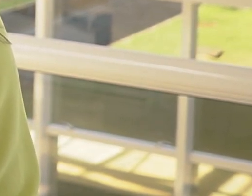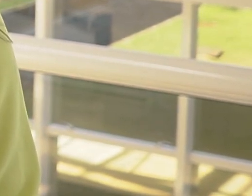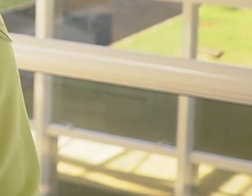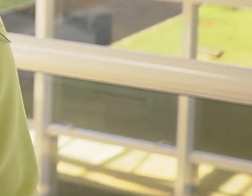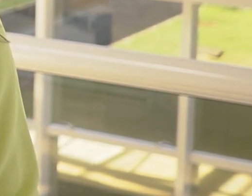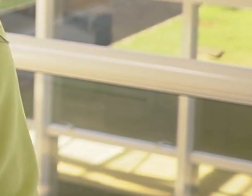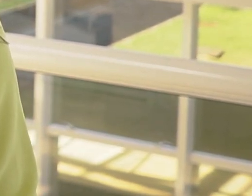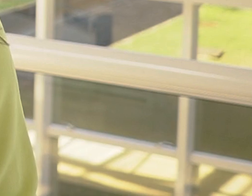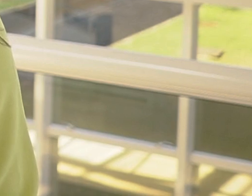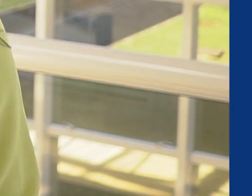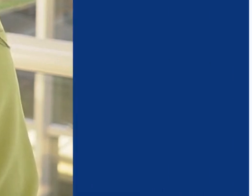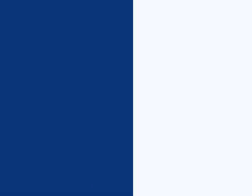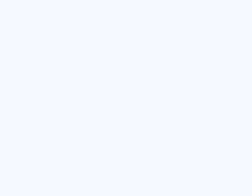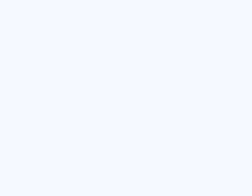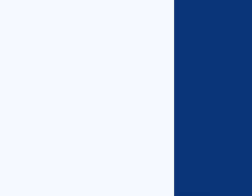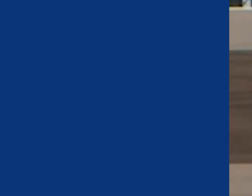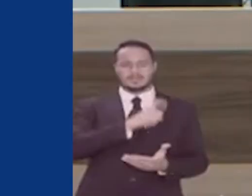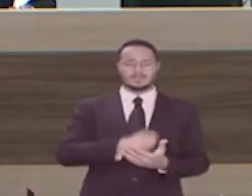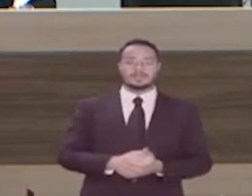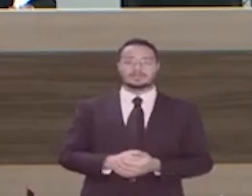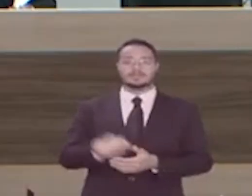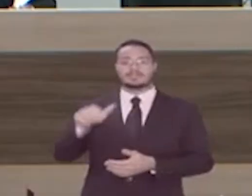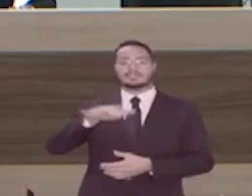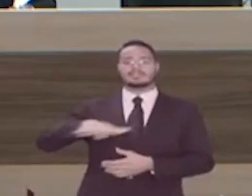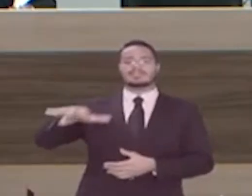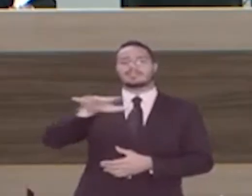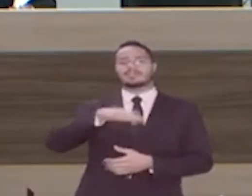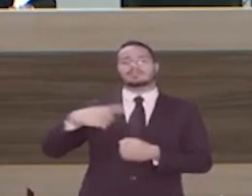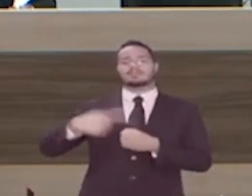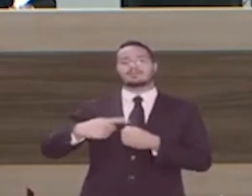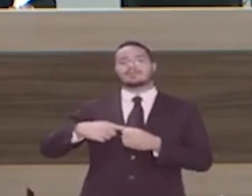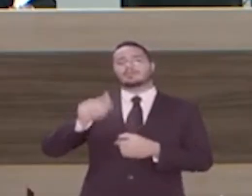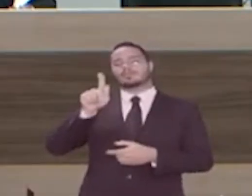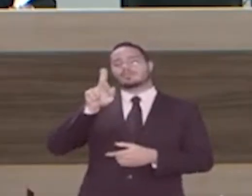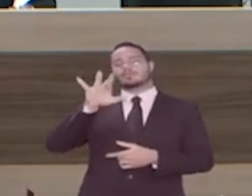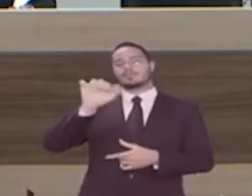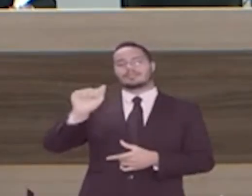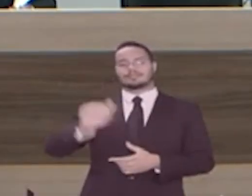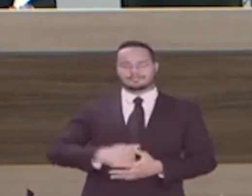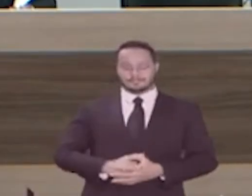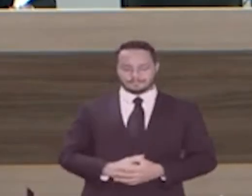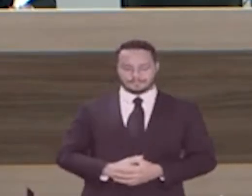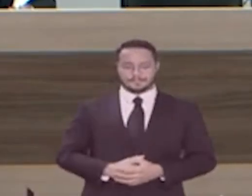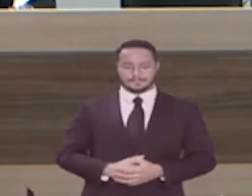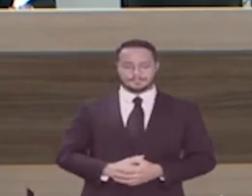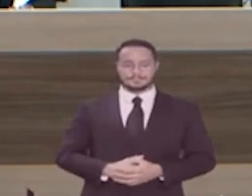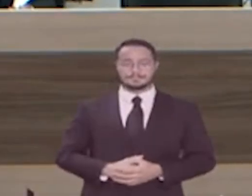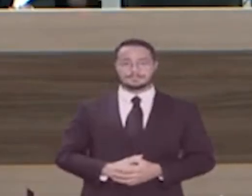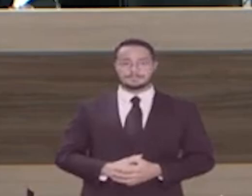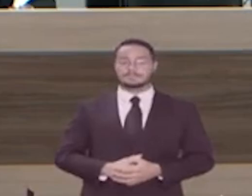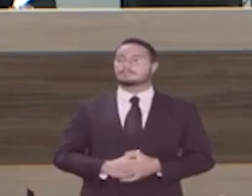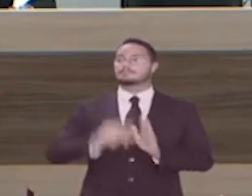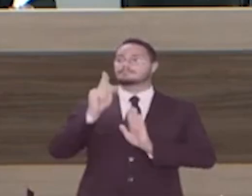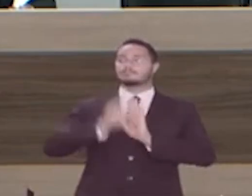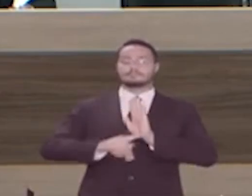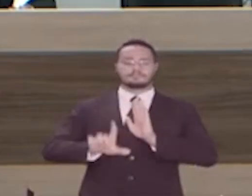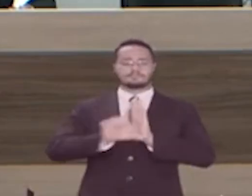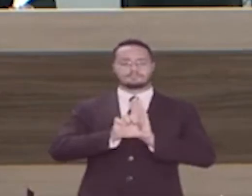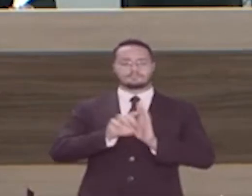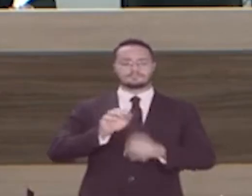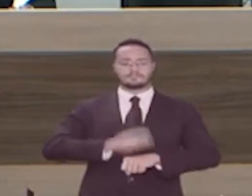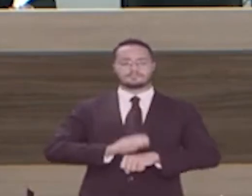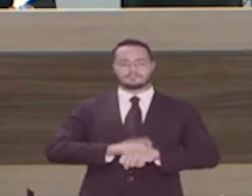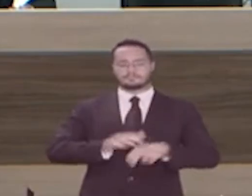tudo aqui neste resumo. As sessões ordinárias da Câmara de Macaé estão de volta ao plenário. A pausa